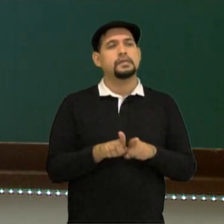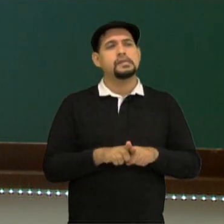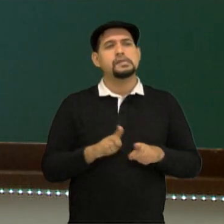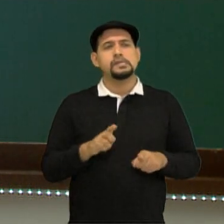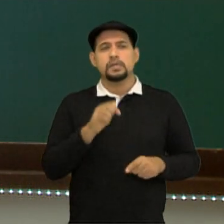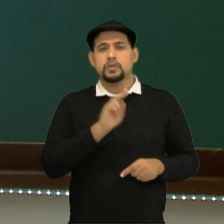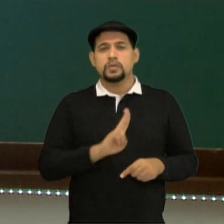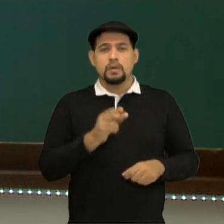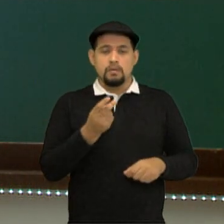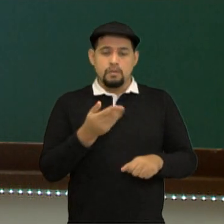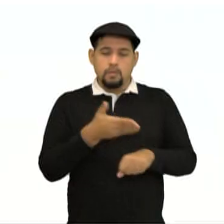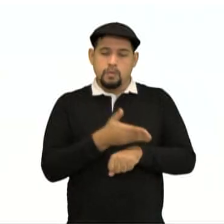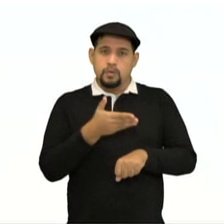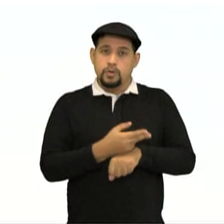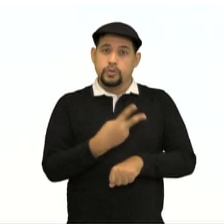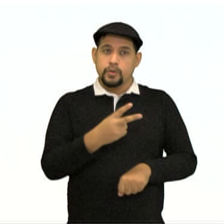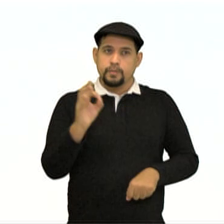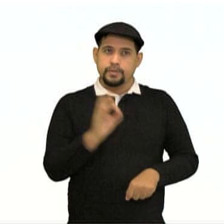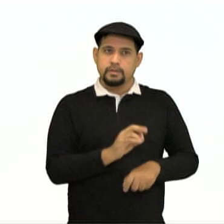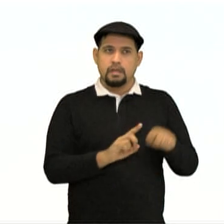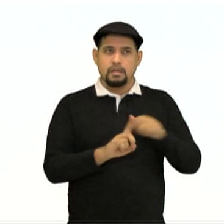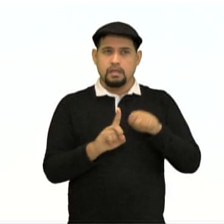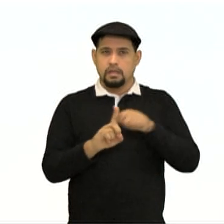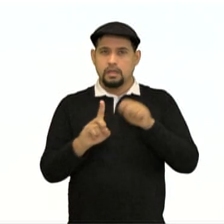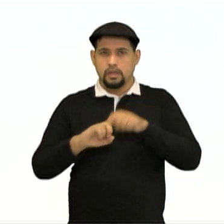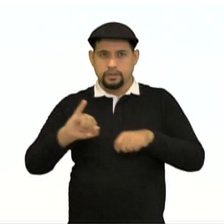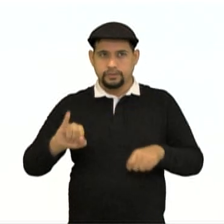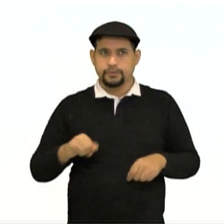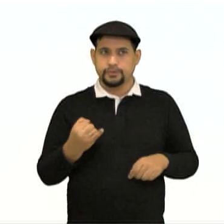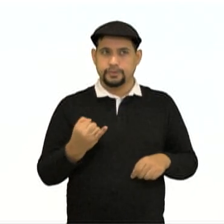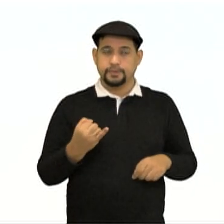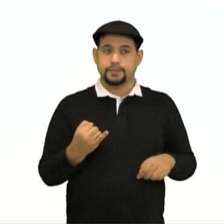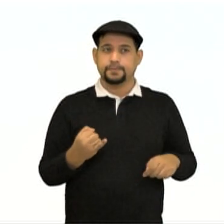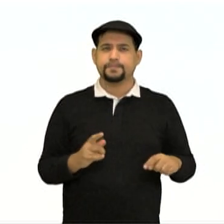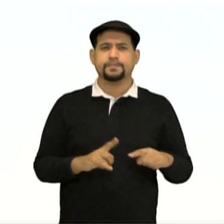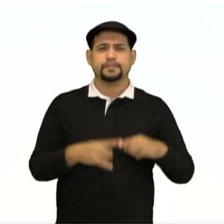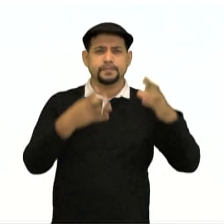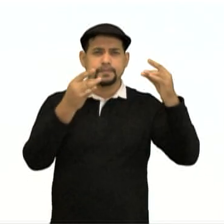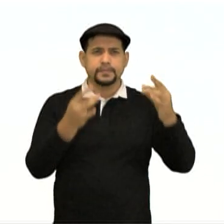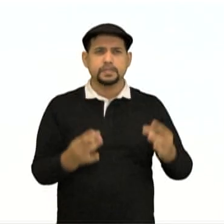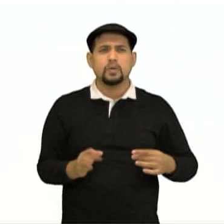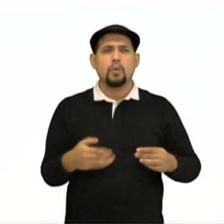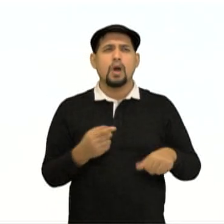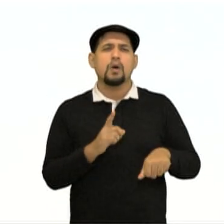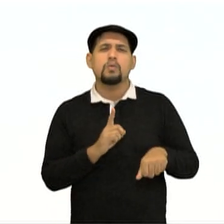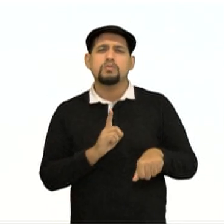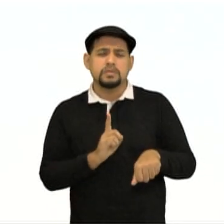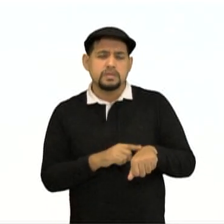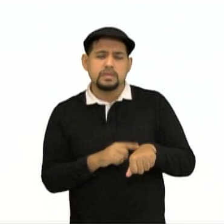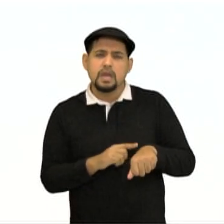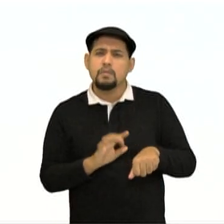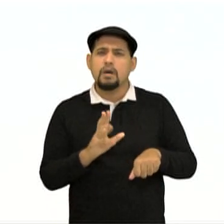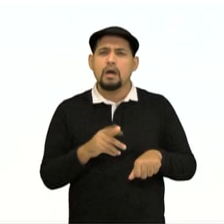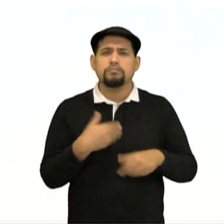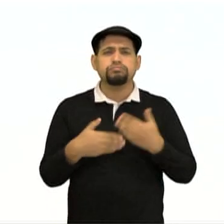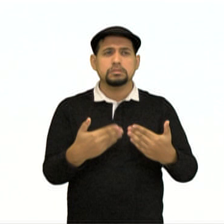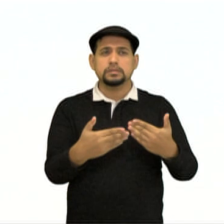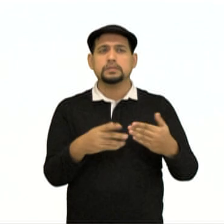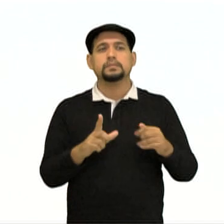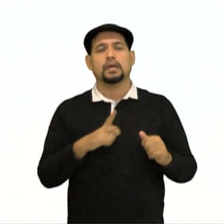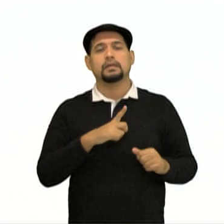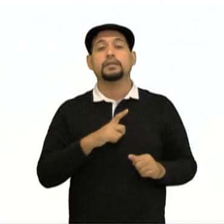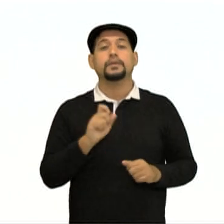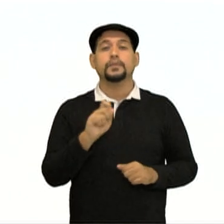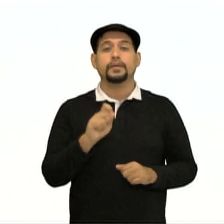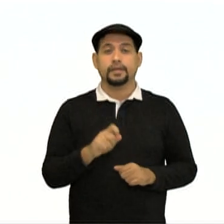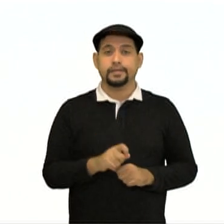rende 2% ao mês de juros compostos. Determine o tempo necessário para que